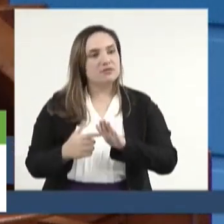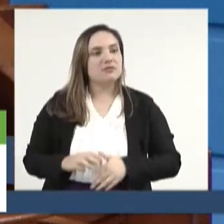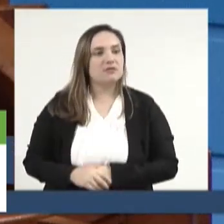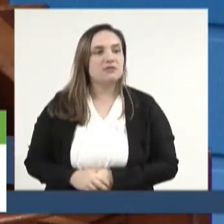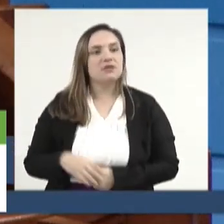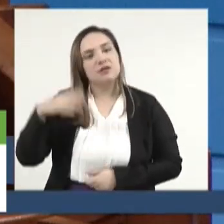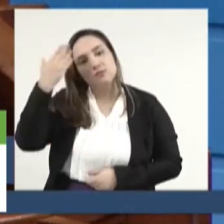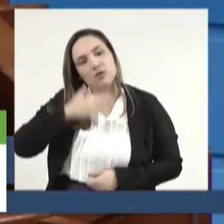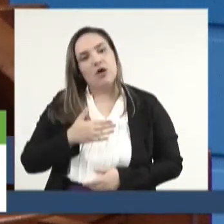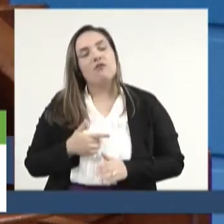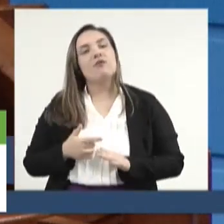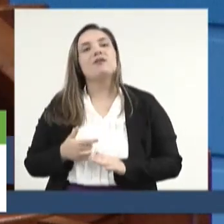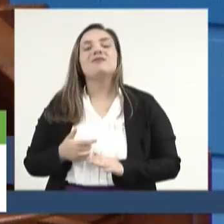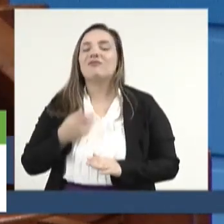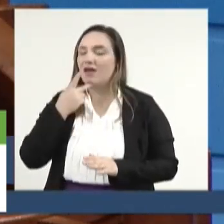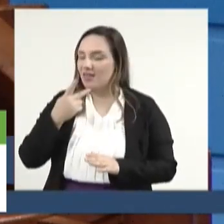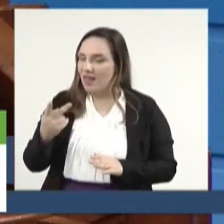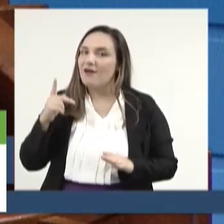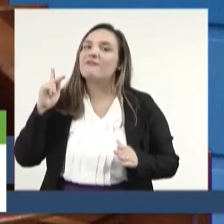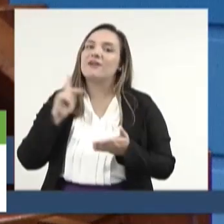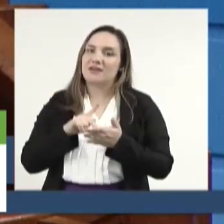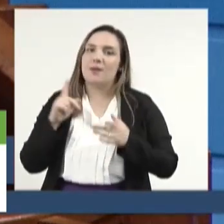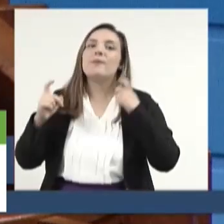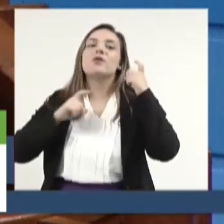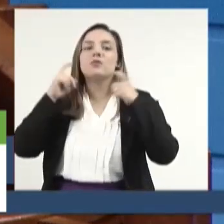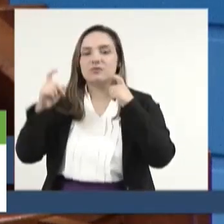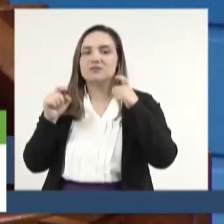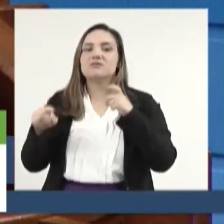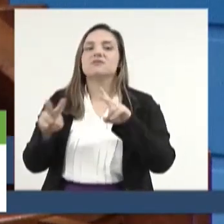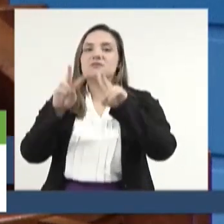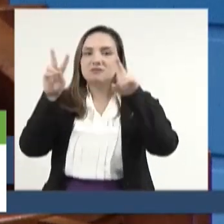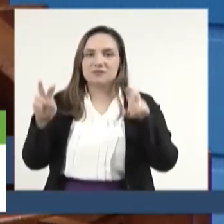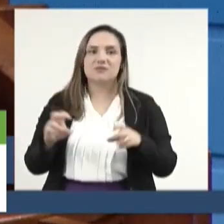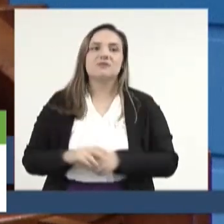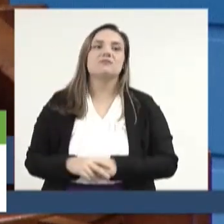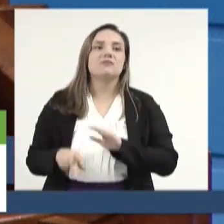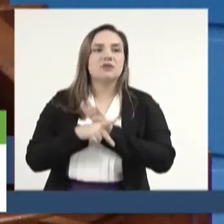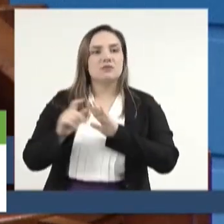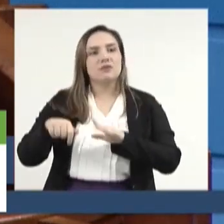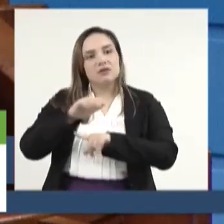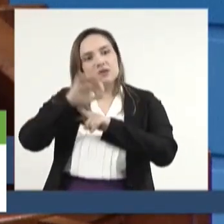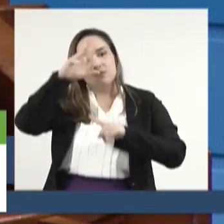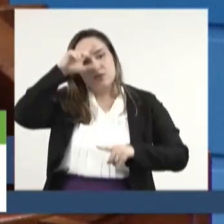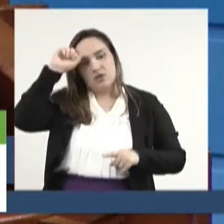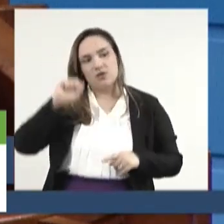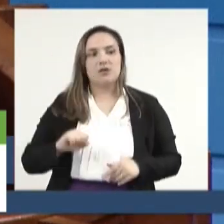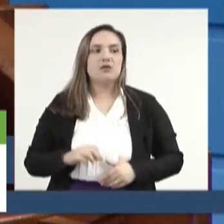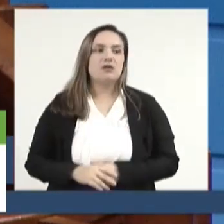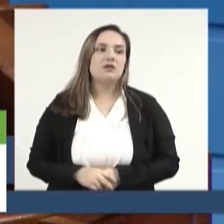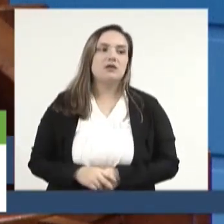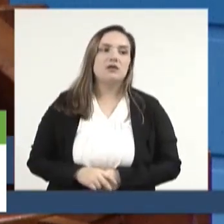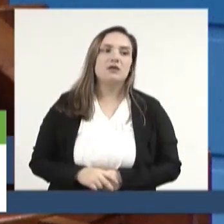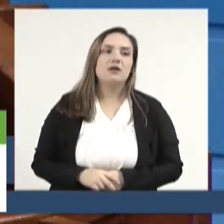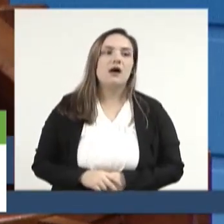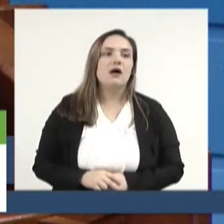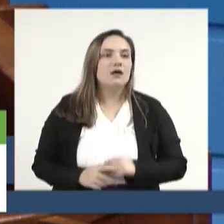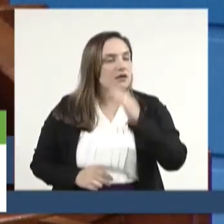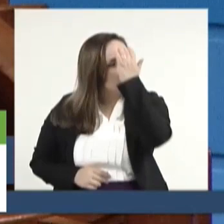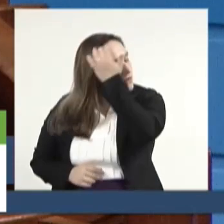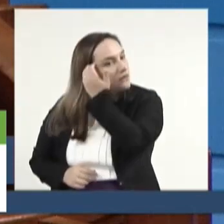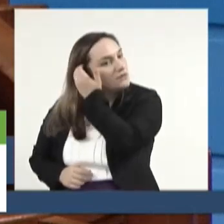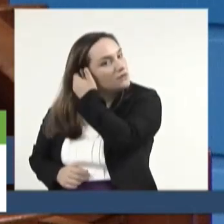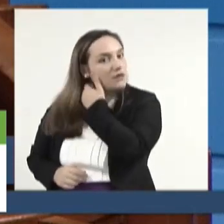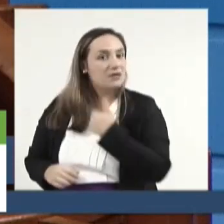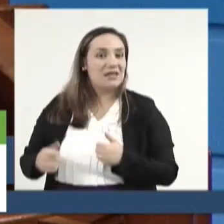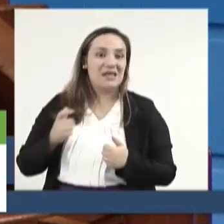e demonstrar a preocupação com esse assunto para Mato Grosso do Sul. Não se trata aqui,